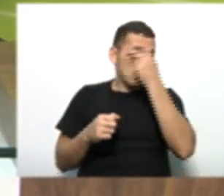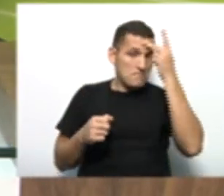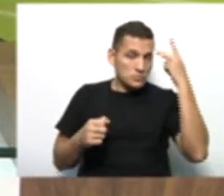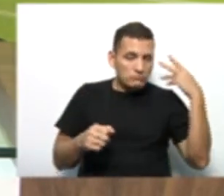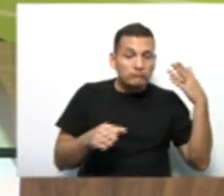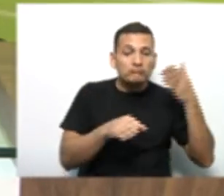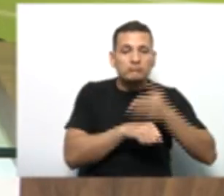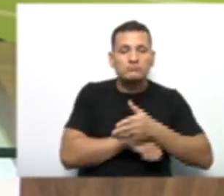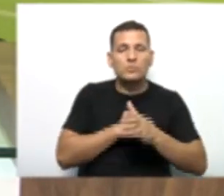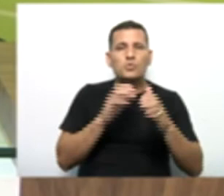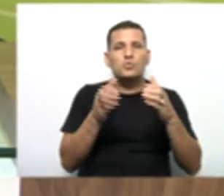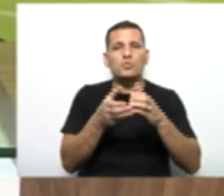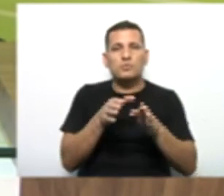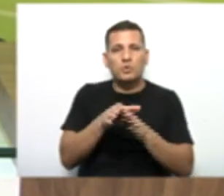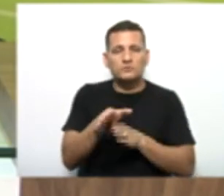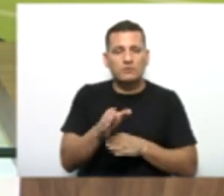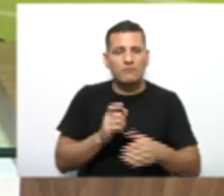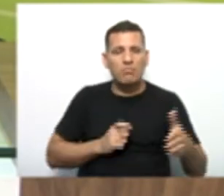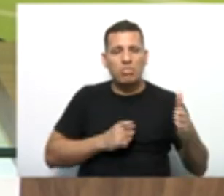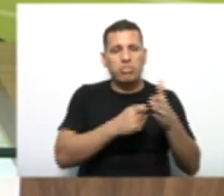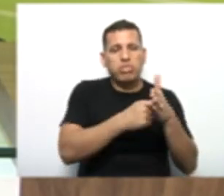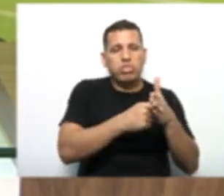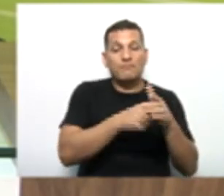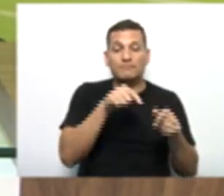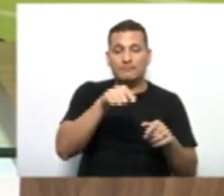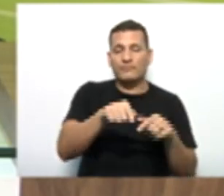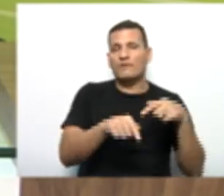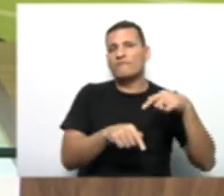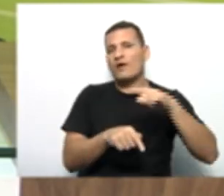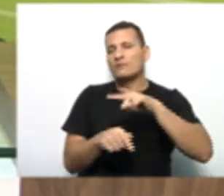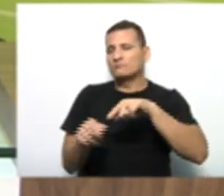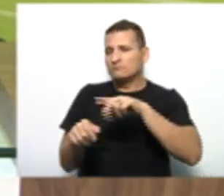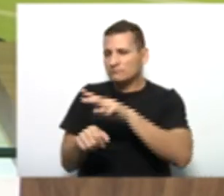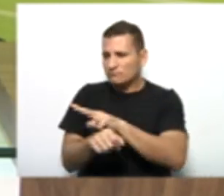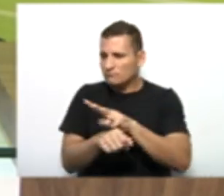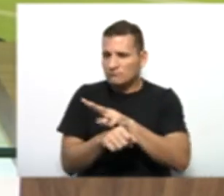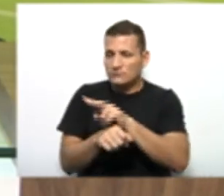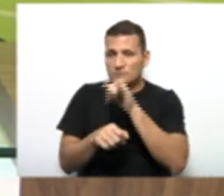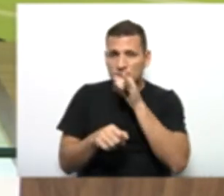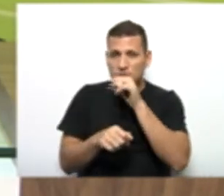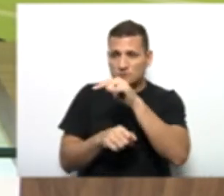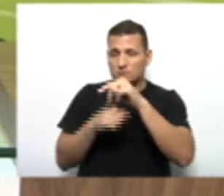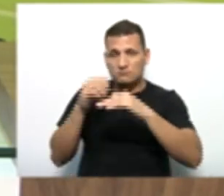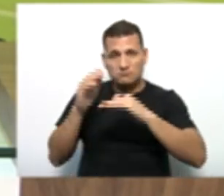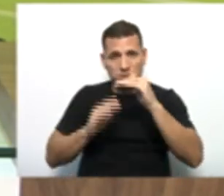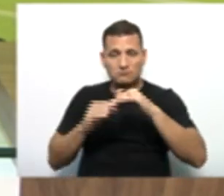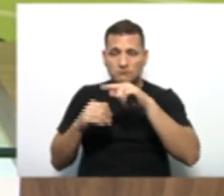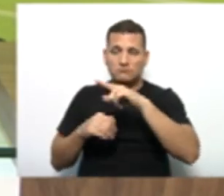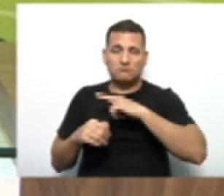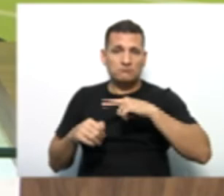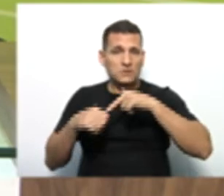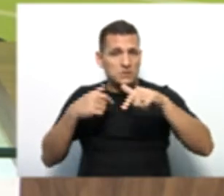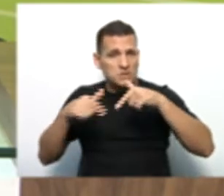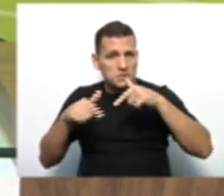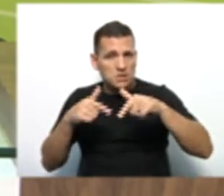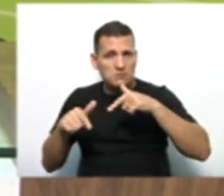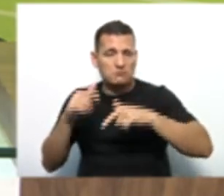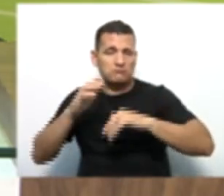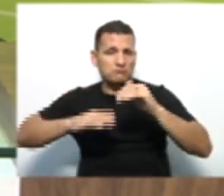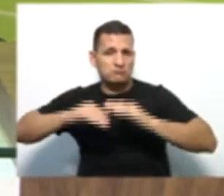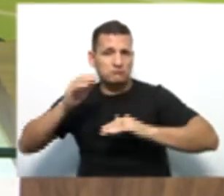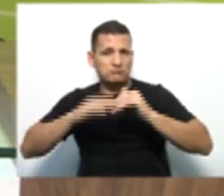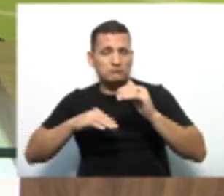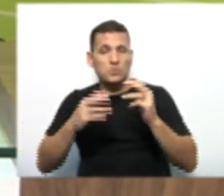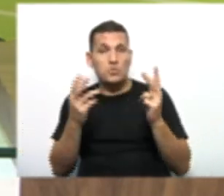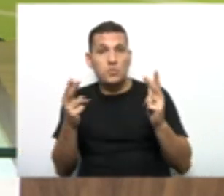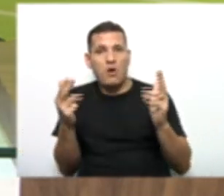do conselho. Porque compete ao conselho fiscalizar se o profissional está executando a sua profissão conforme o